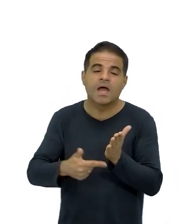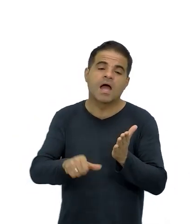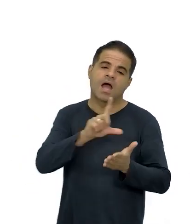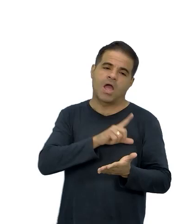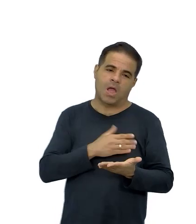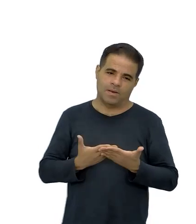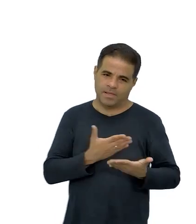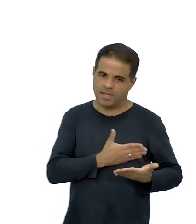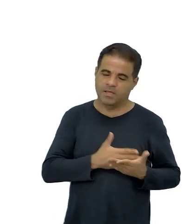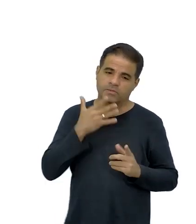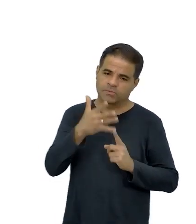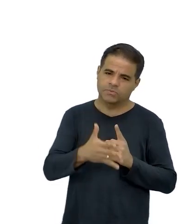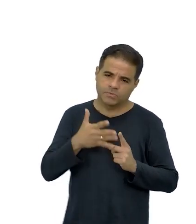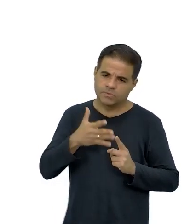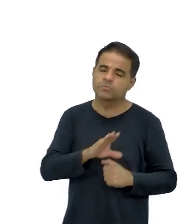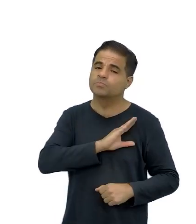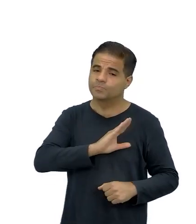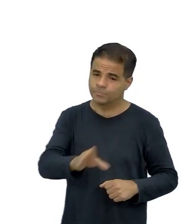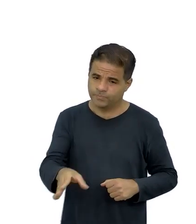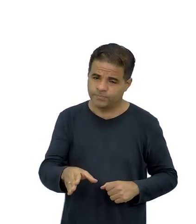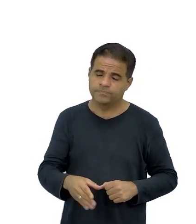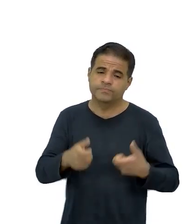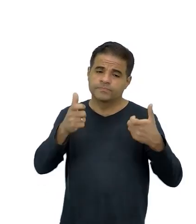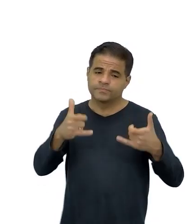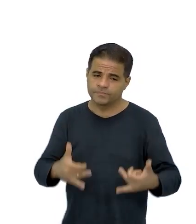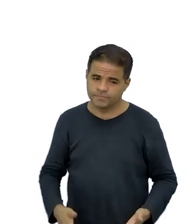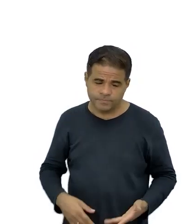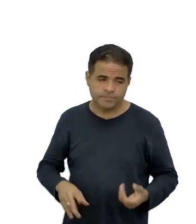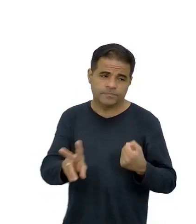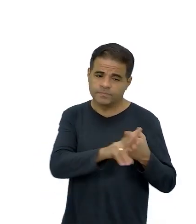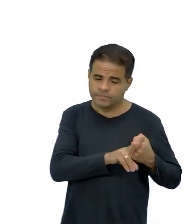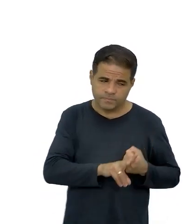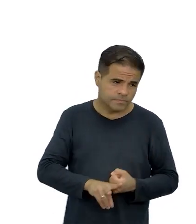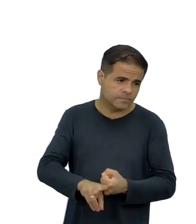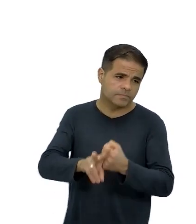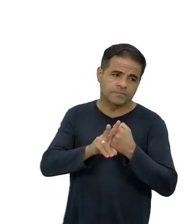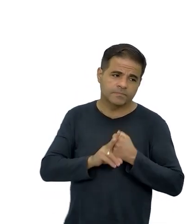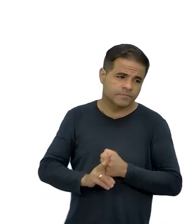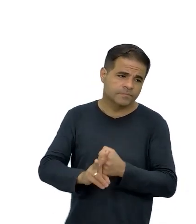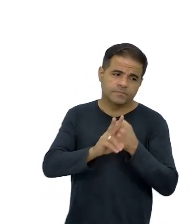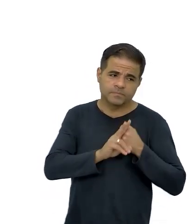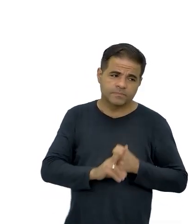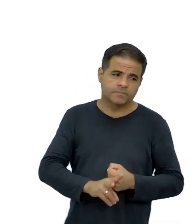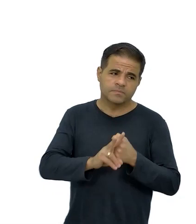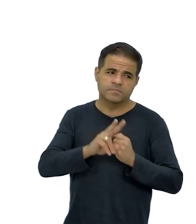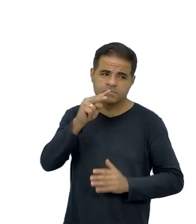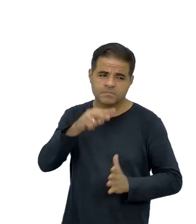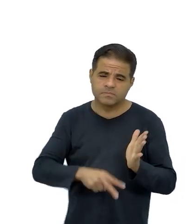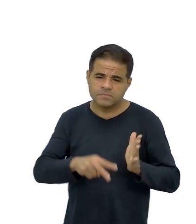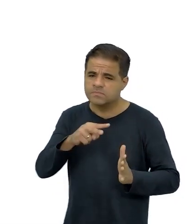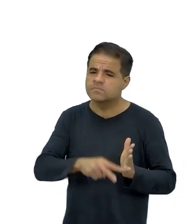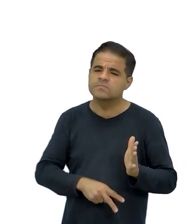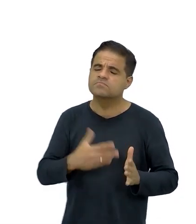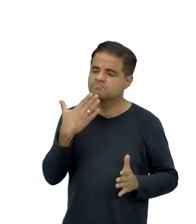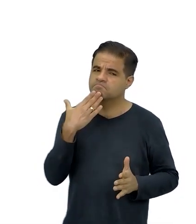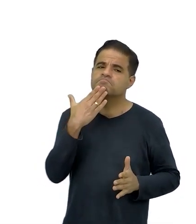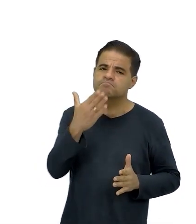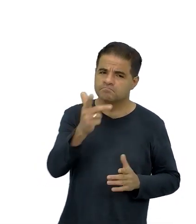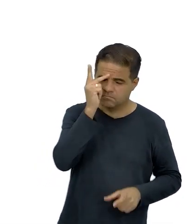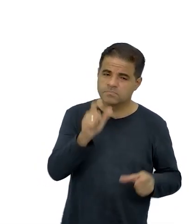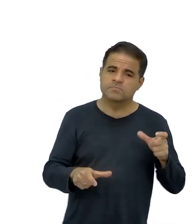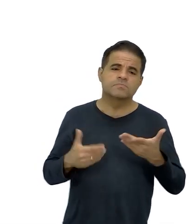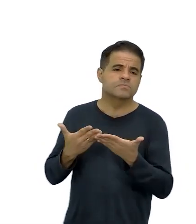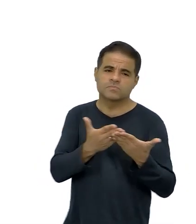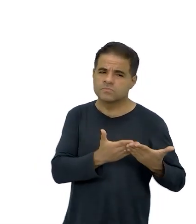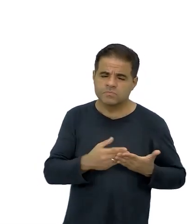anterior sobre o discurso direto, enfatizando os verbos de fala. Durante a leitura, devemos pedir que os estudantes